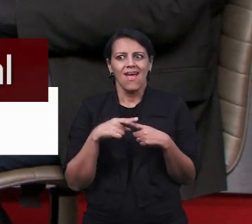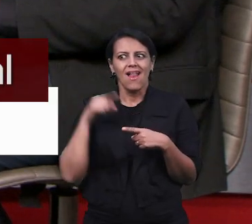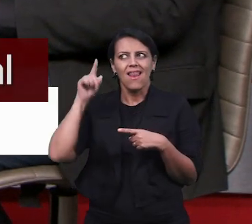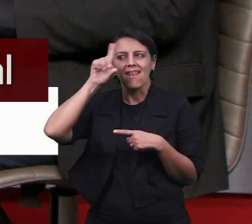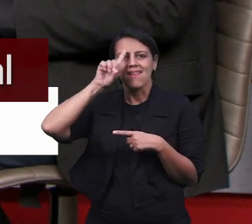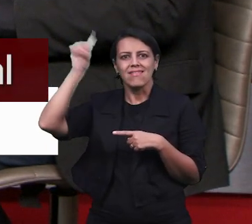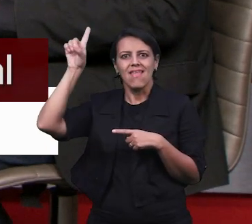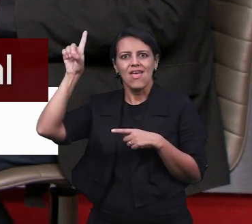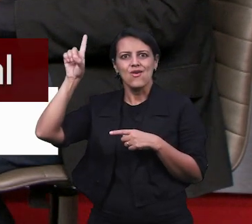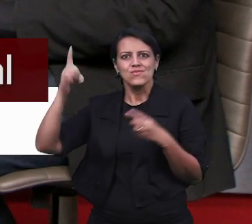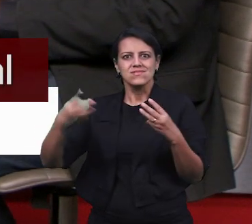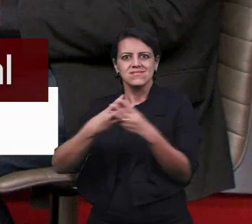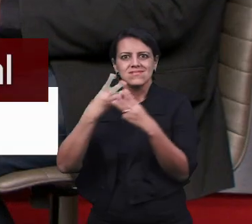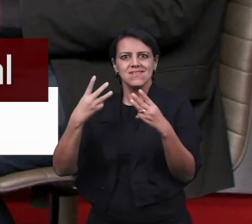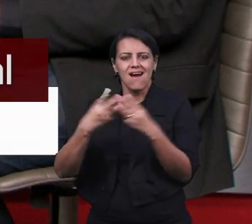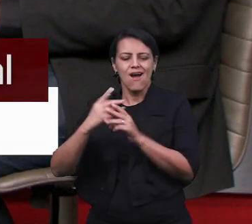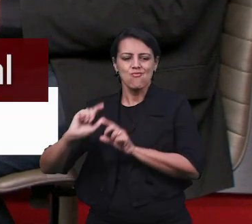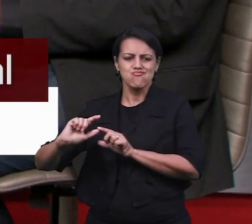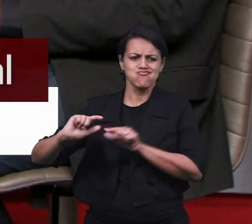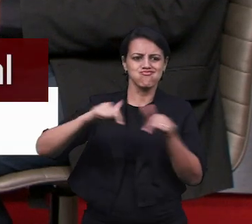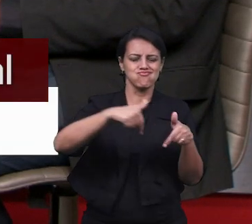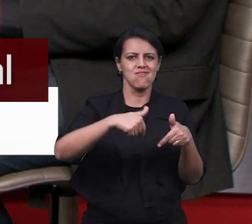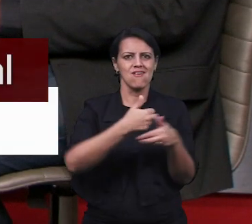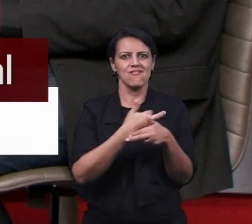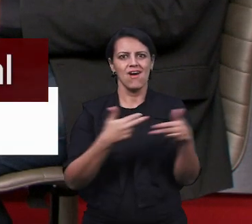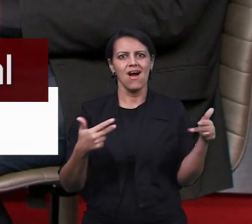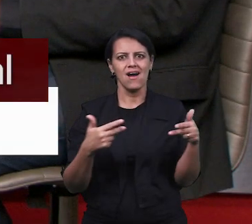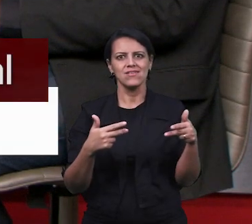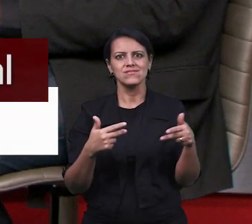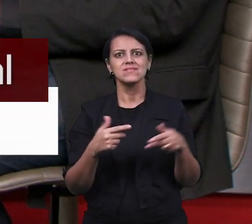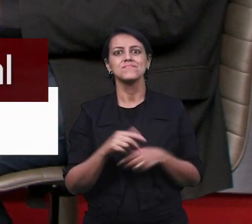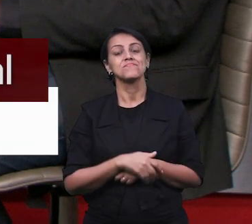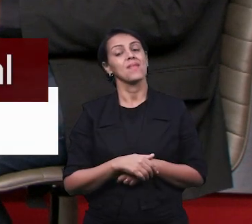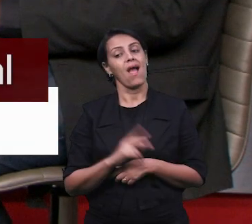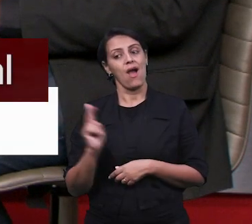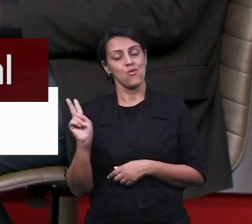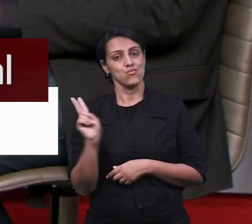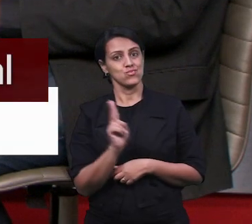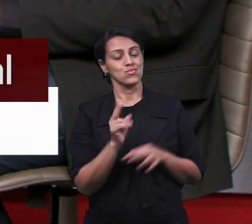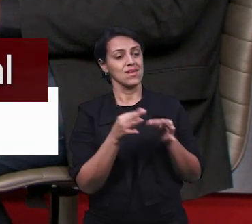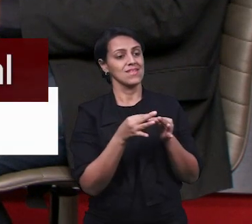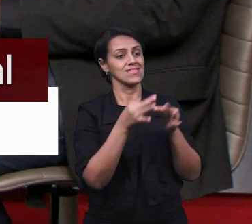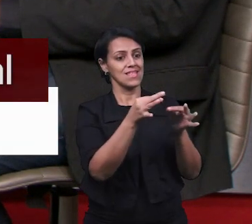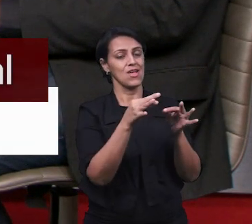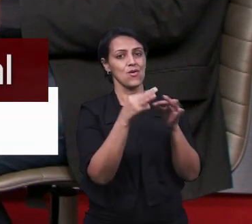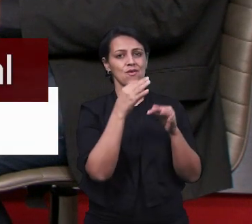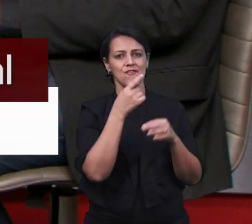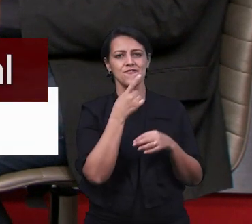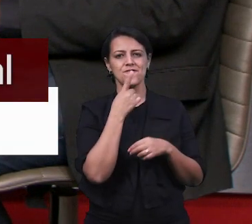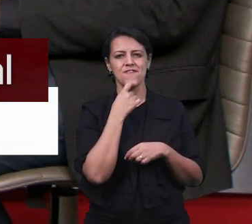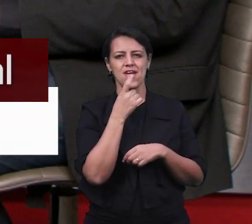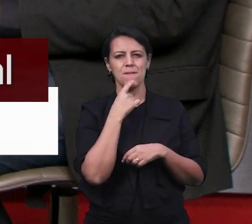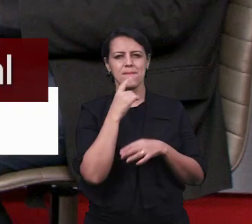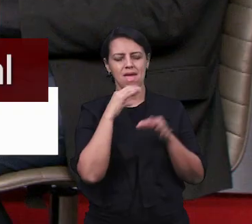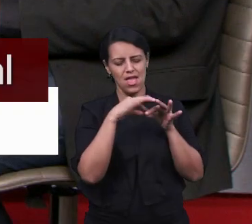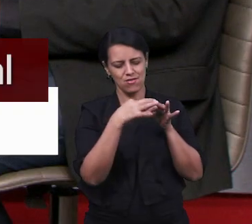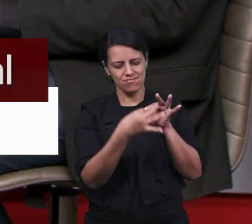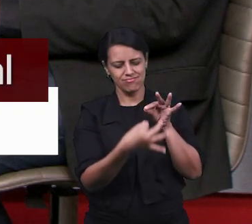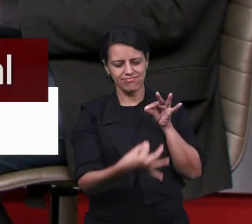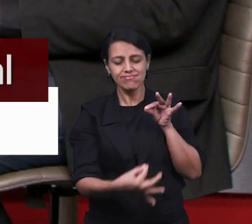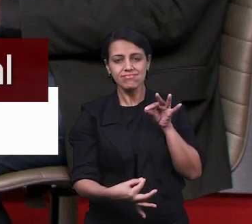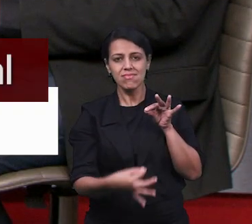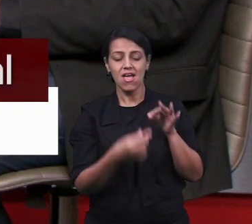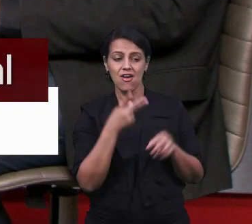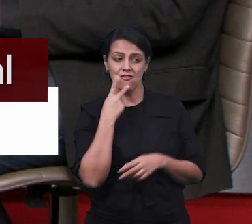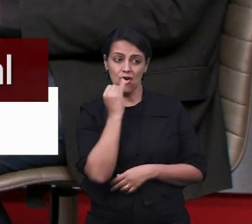Israel. Então, eles deram a ela um cordão de fio de escarlata para que ela pendurasse